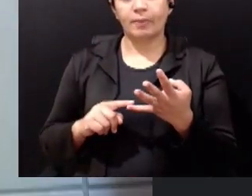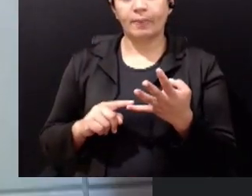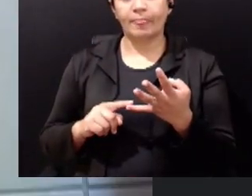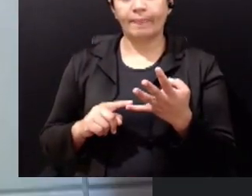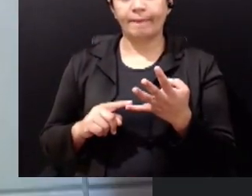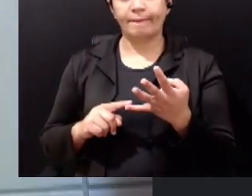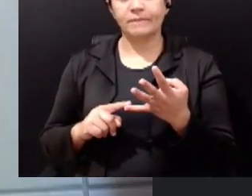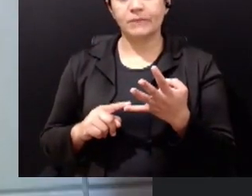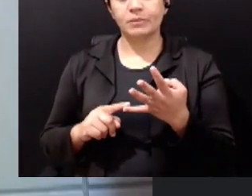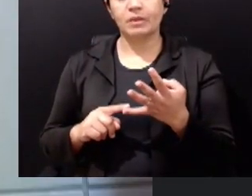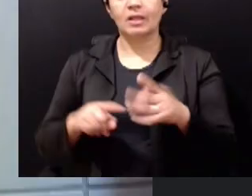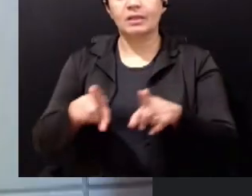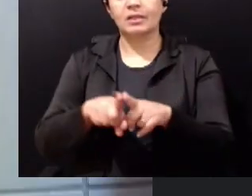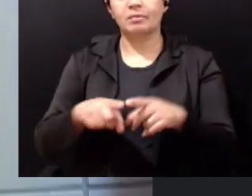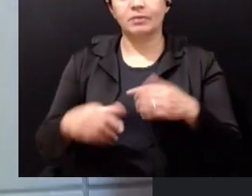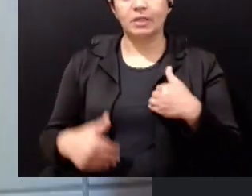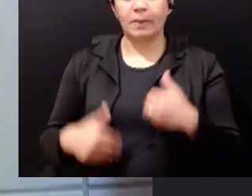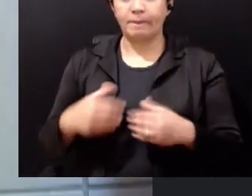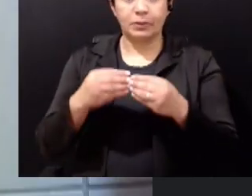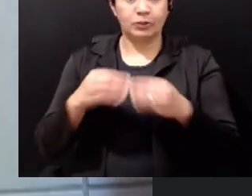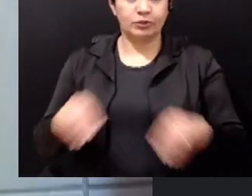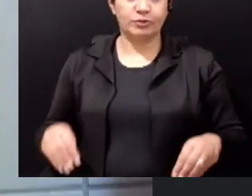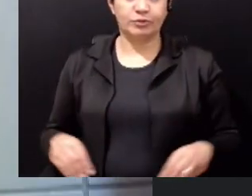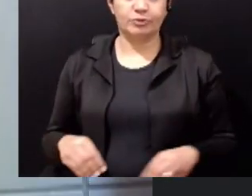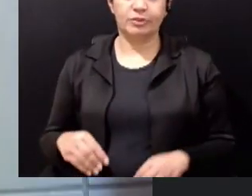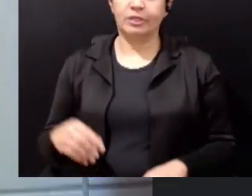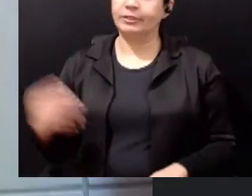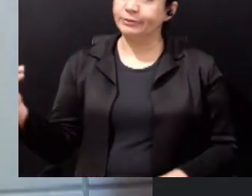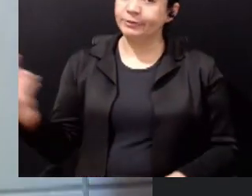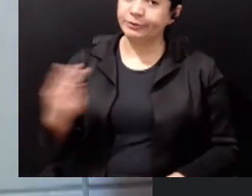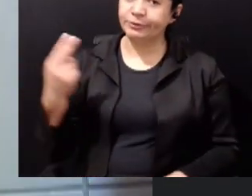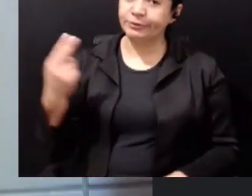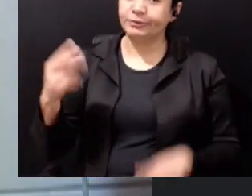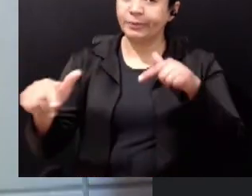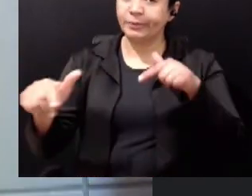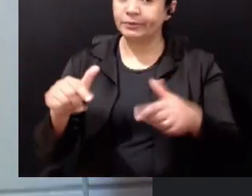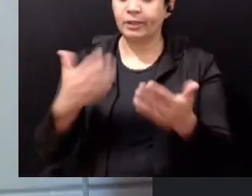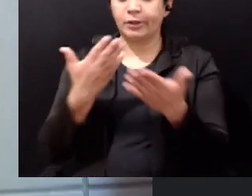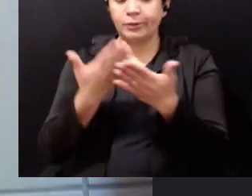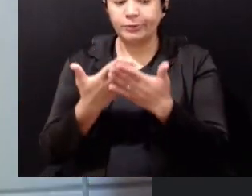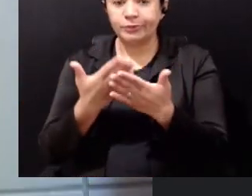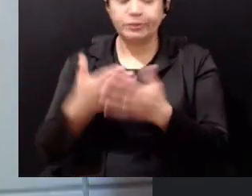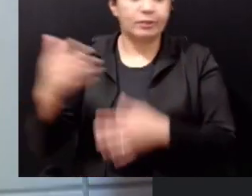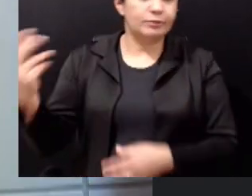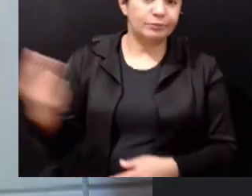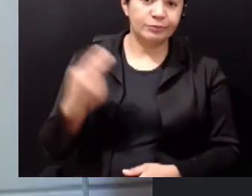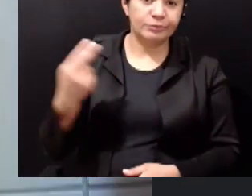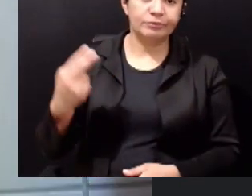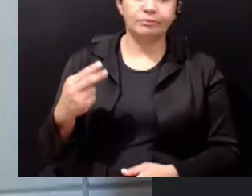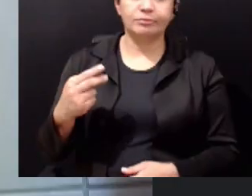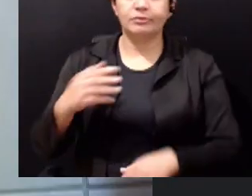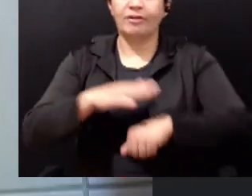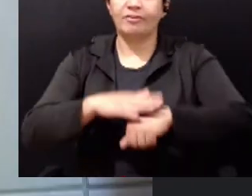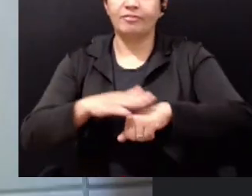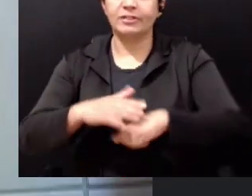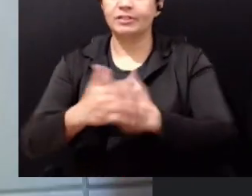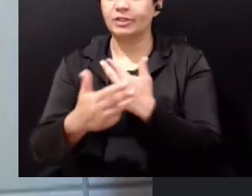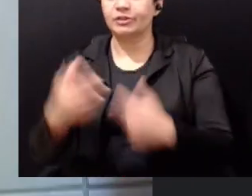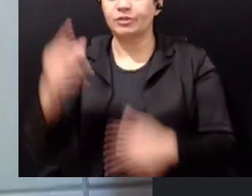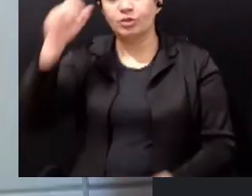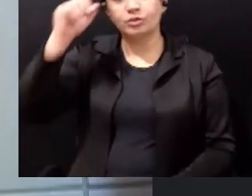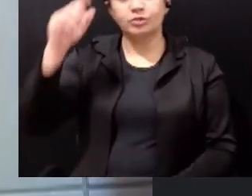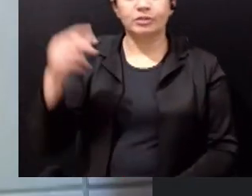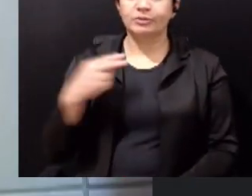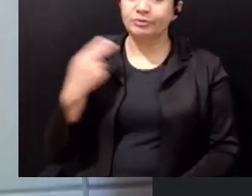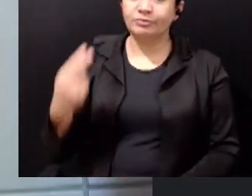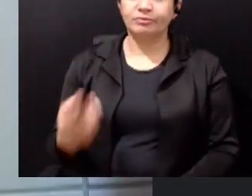a funcionalidade prejudicada, já não está conseguindo trabalhar, está conseguindo estudar, as tarefas do dia a dia não está conseguindo fazer,